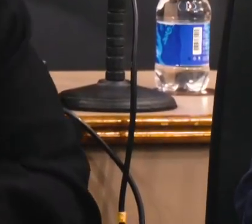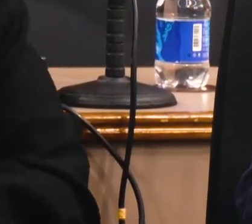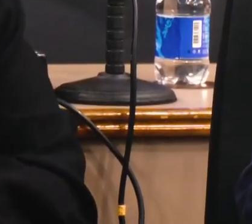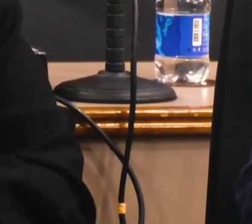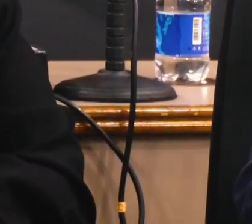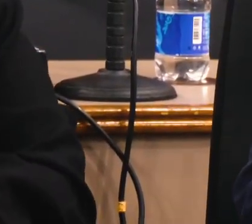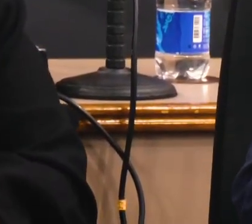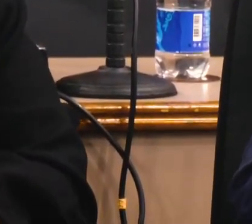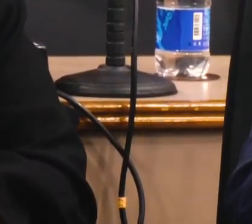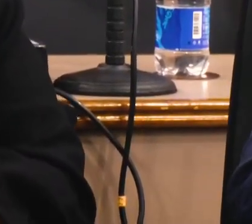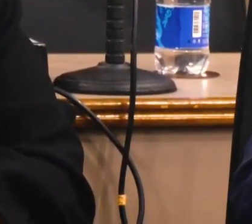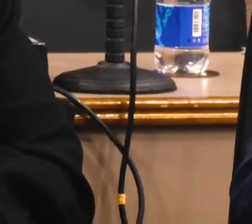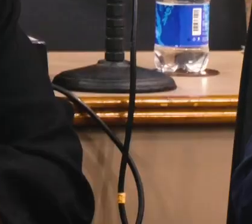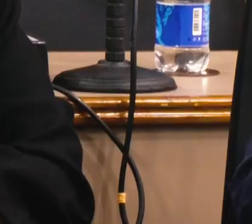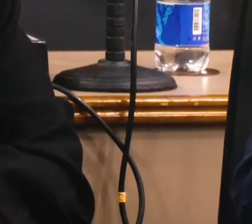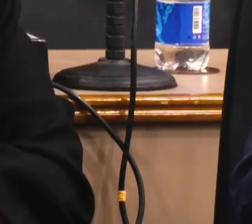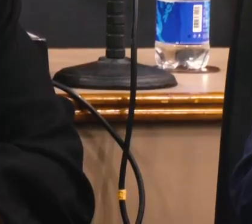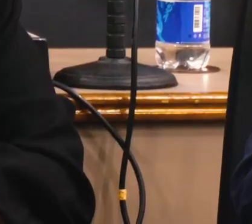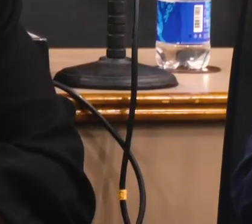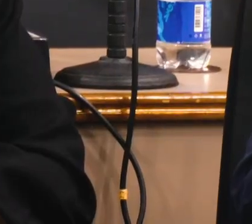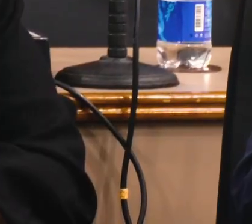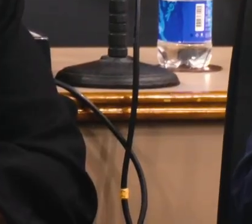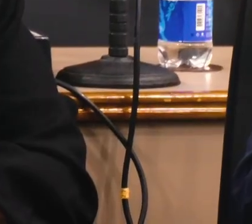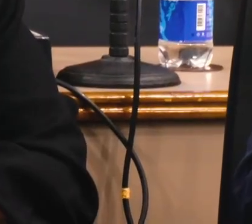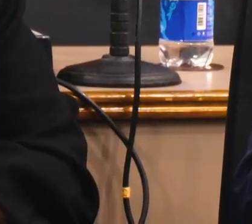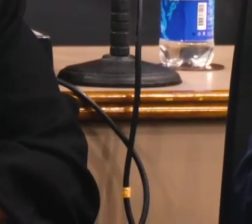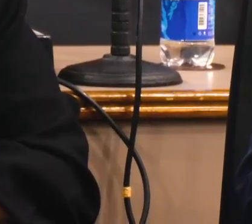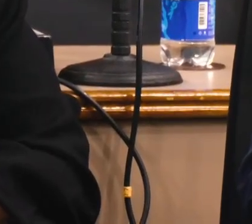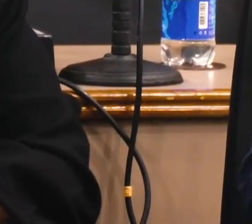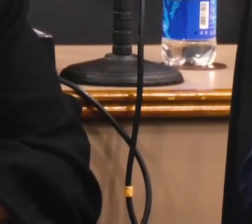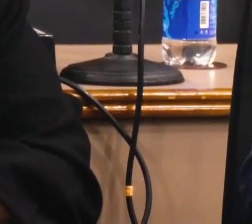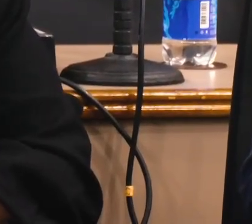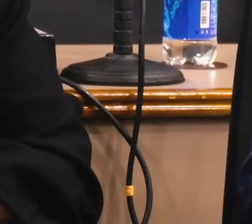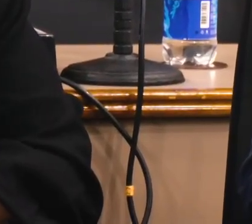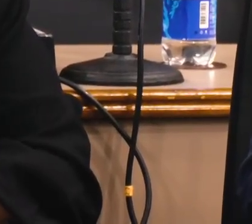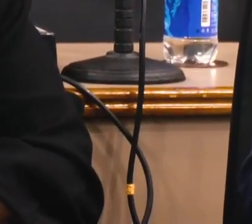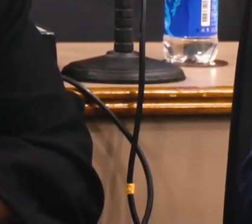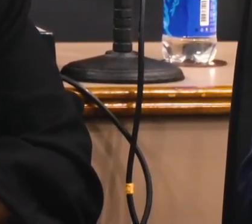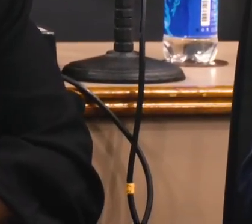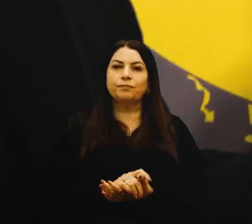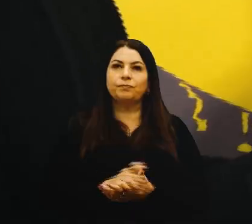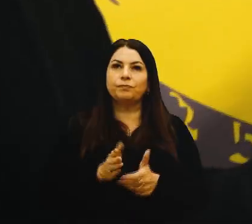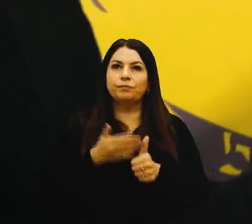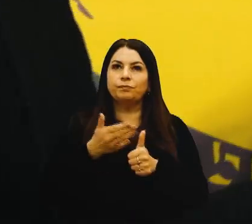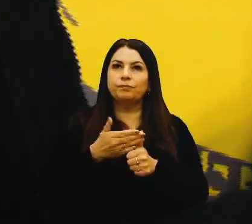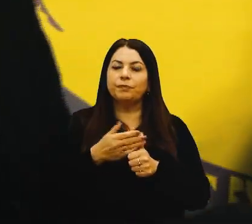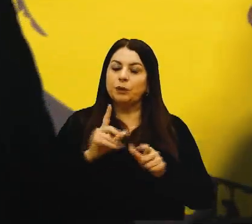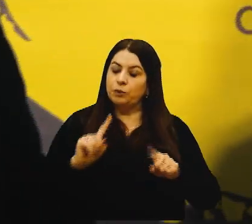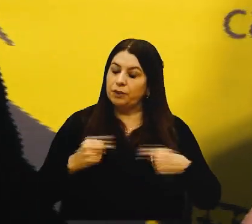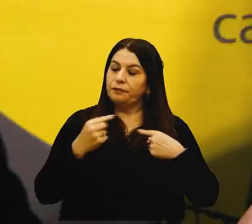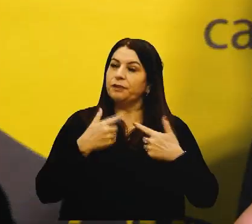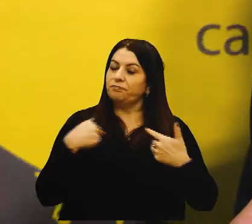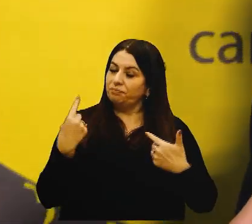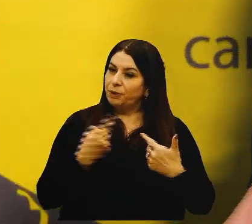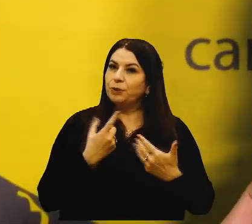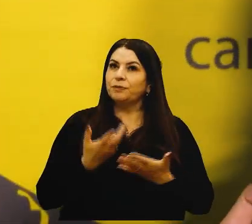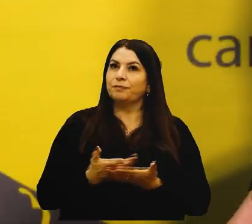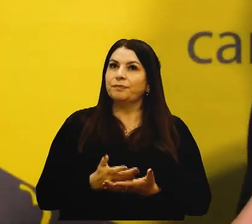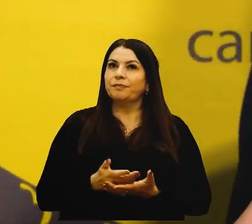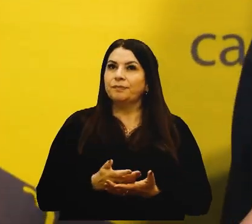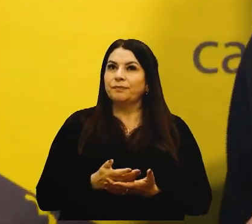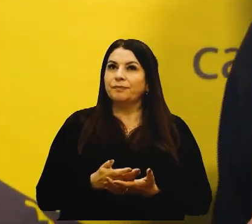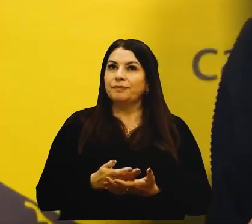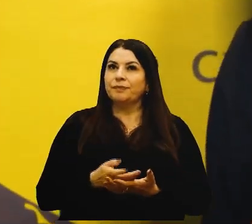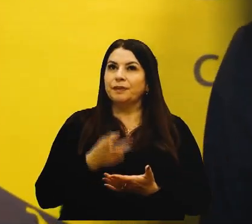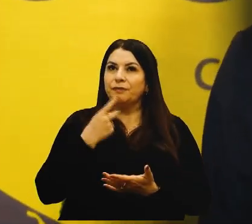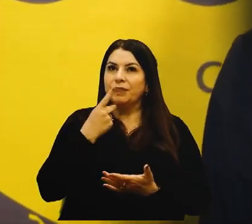obteve 1.304 votos nas eleições de 2024. Desafio muito grande para a gente, mas